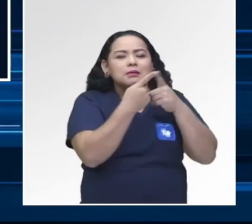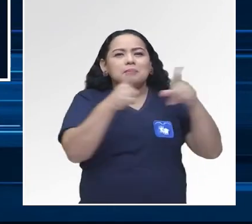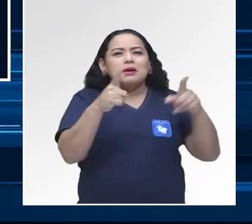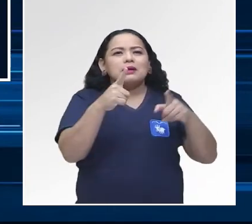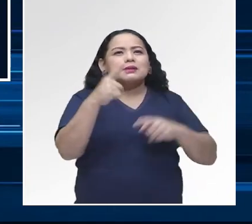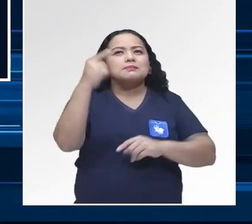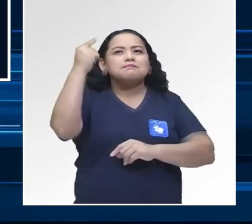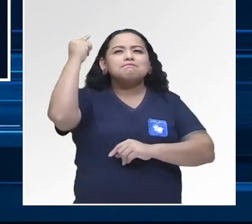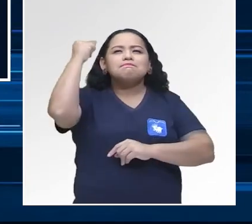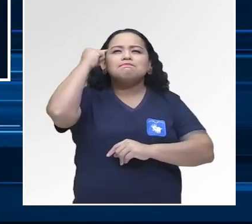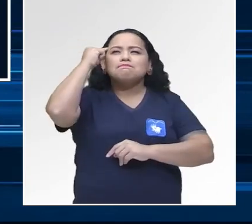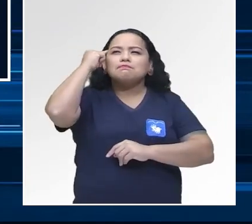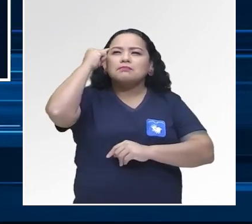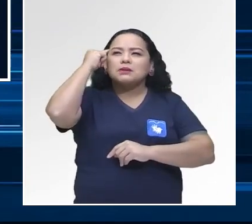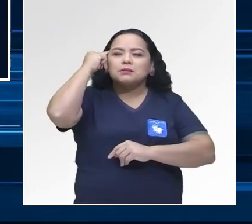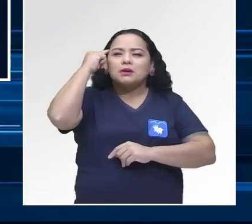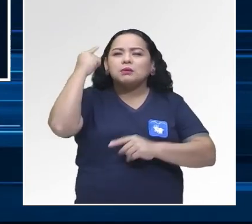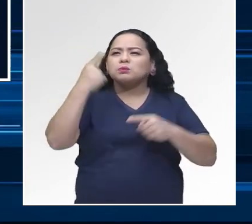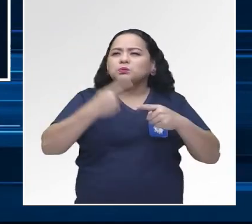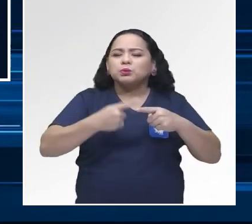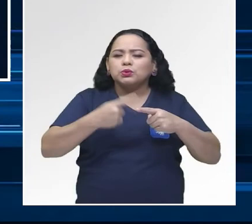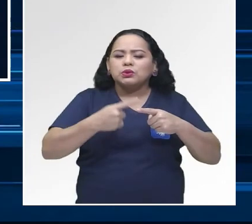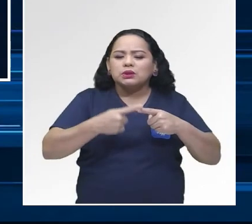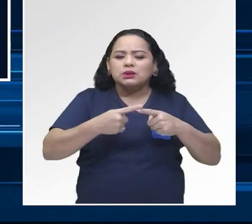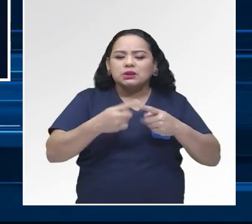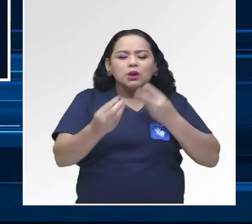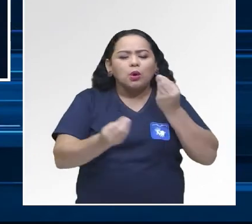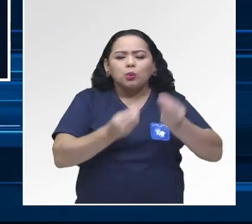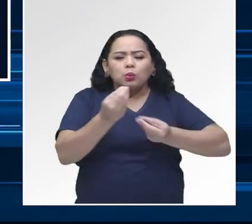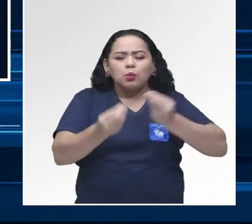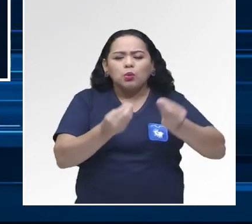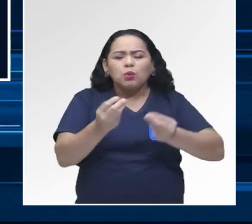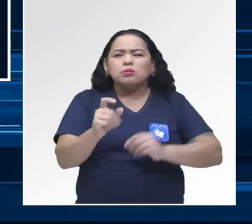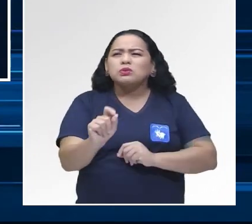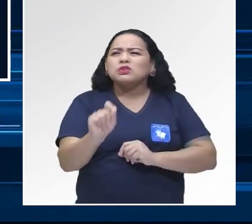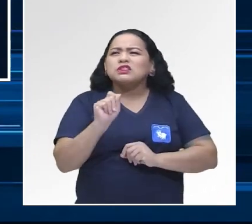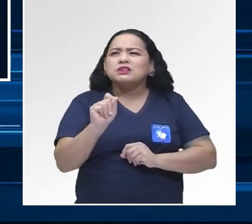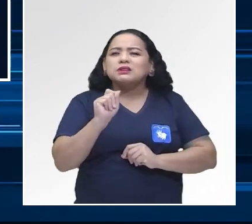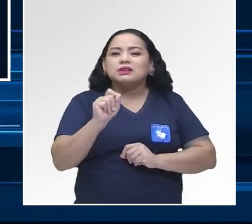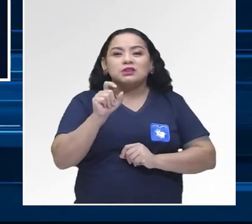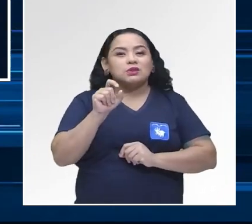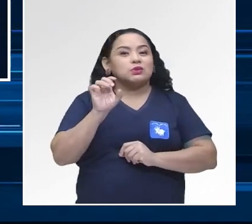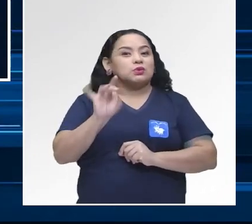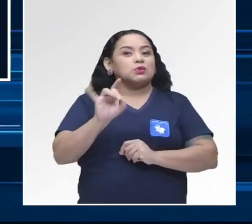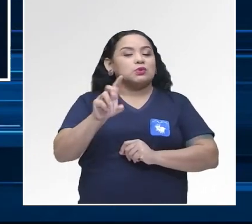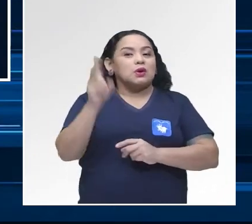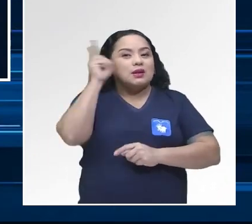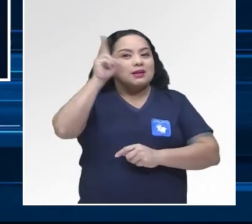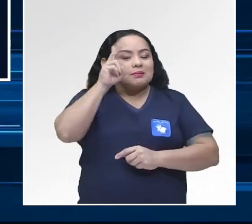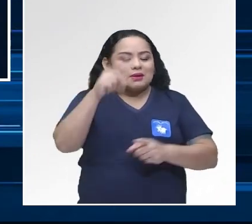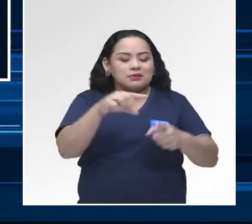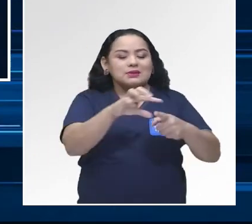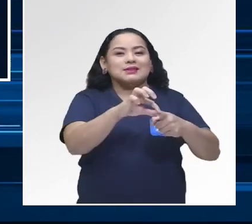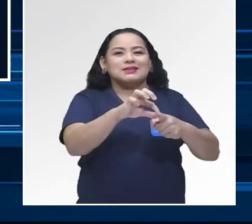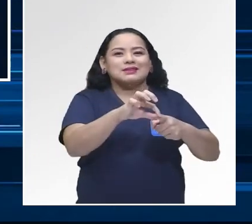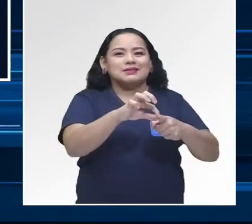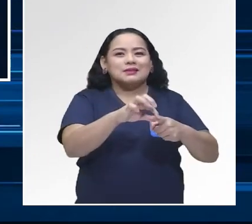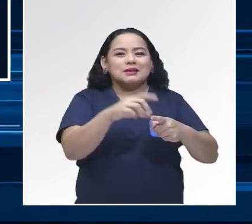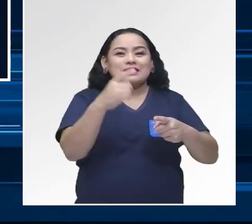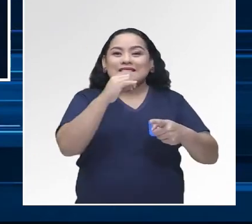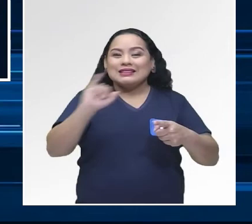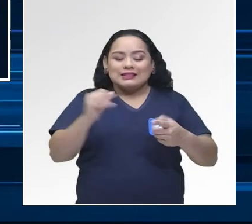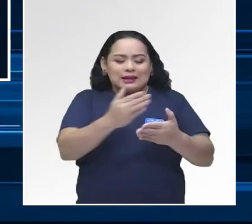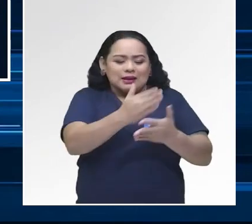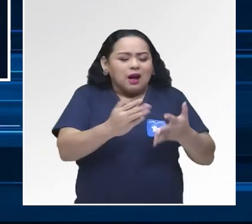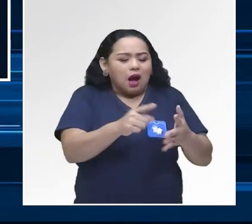Mas por quê, né? Por quê? Você só lembra que você tem um dedo quando você machuca o seu dedo. No